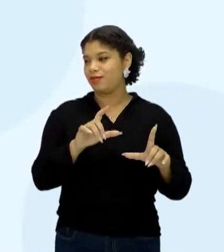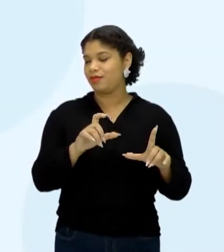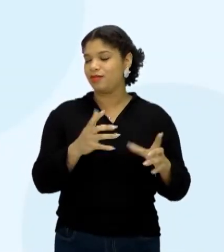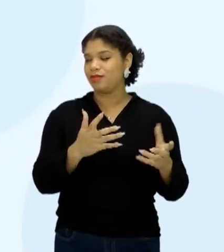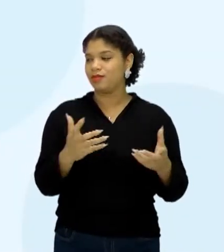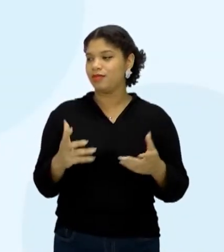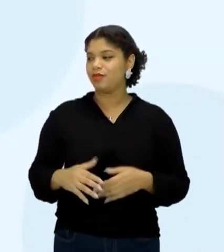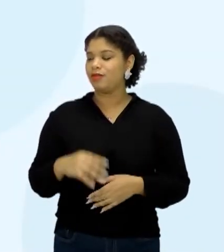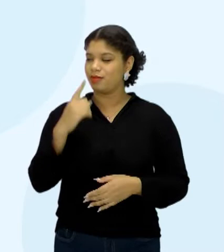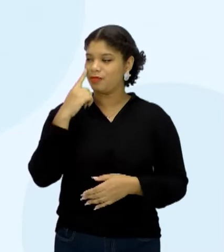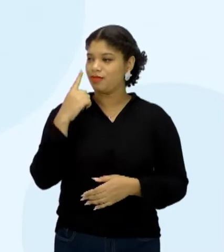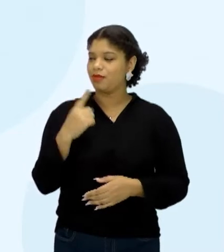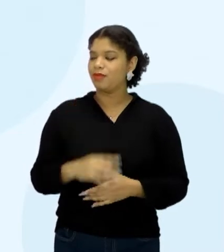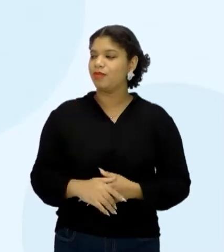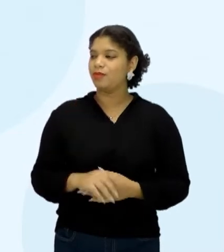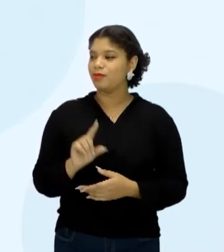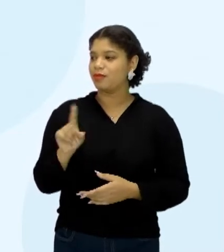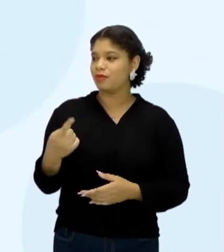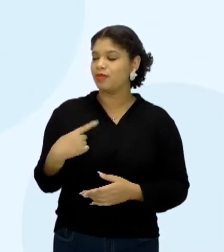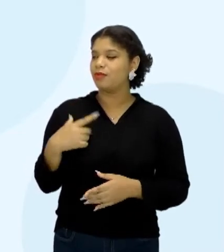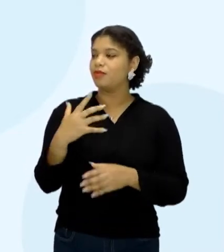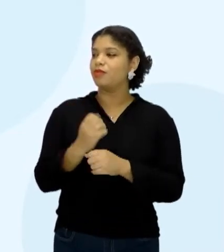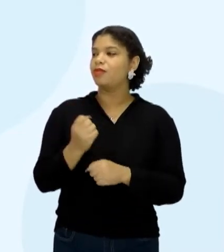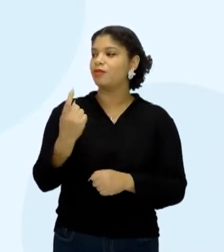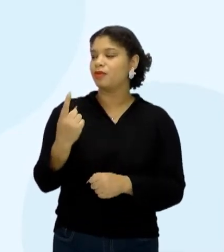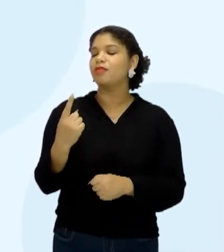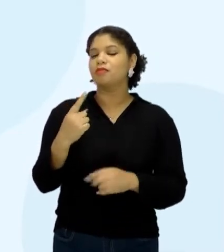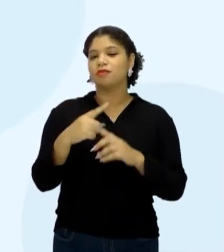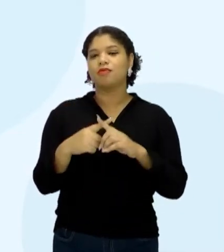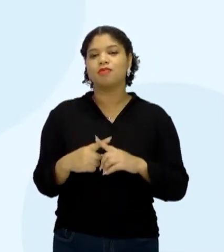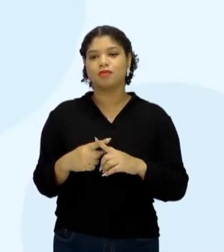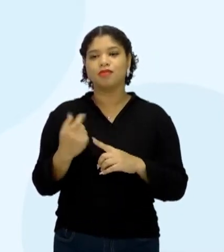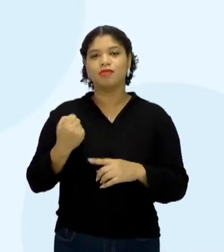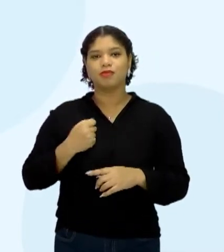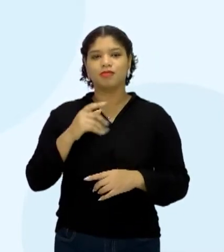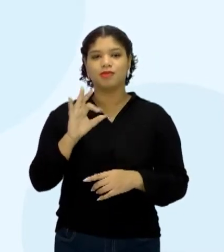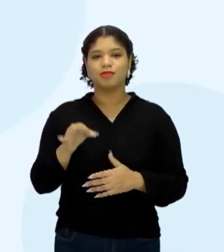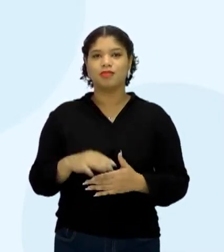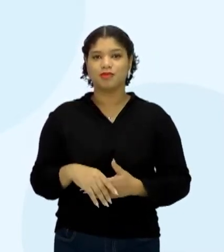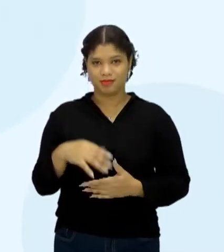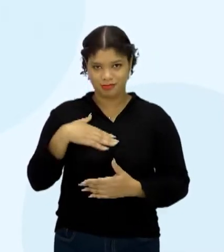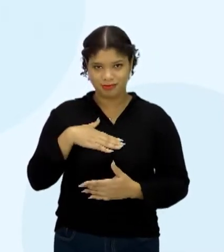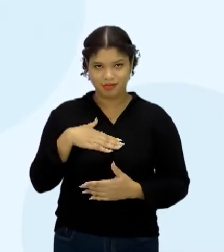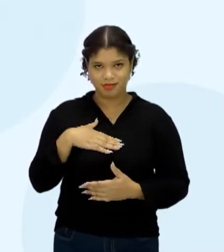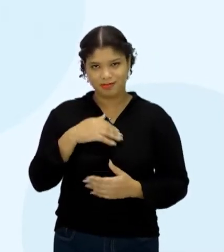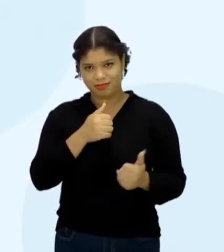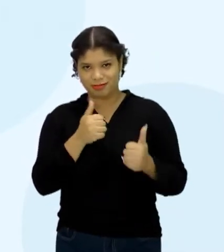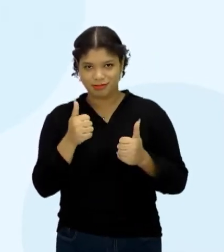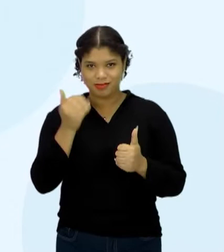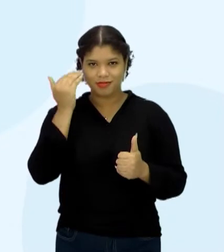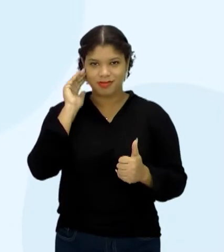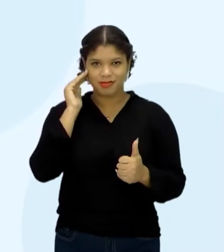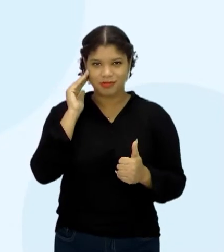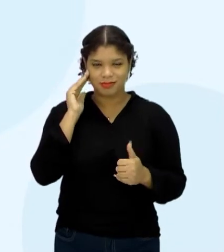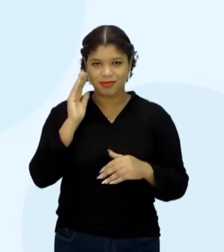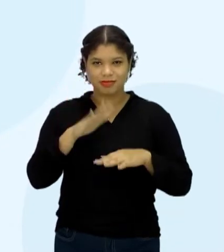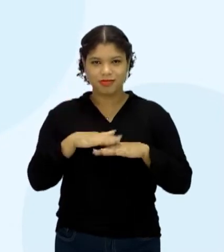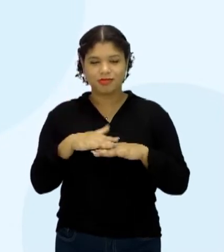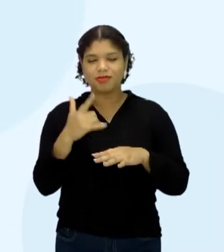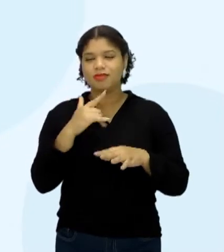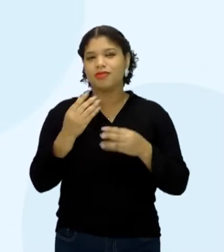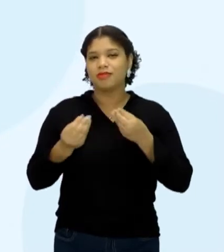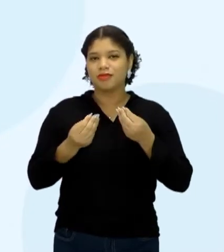no decimal, somei 1 e multipliquei pelo valor. E aí? De boa? Já deu para entender como faz?